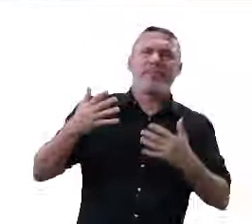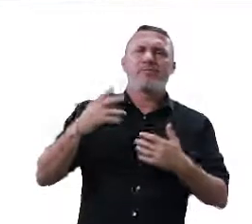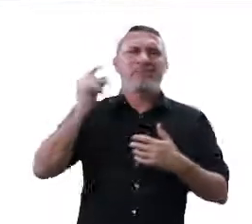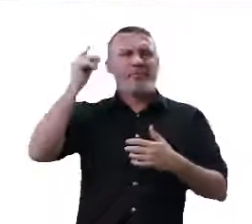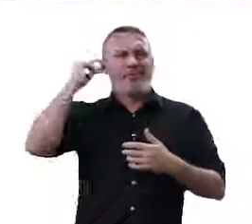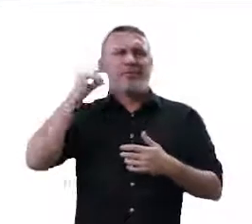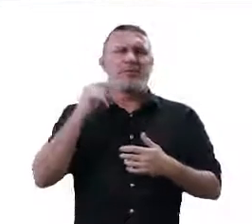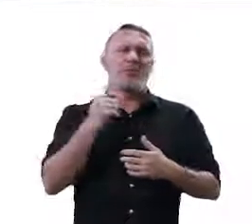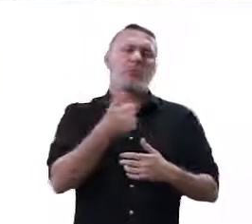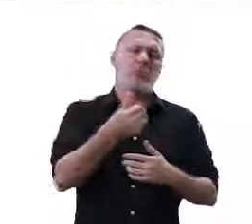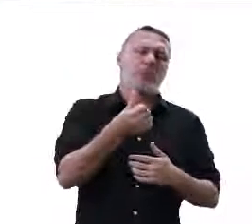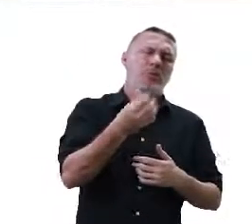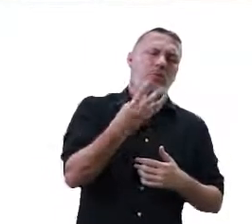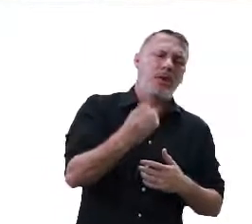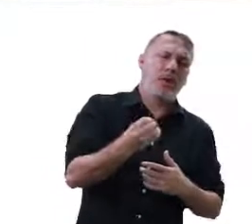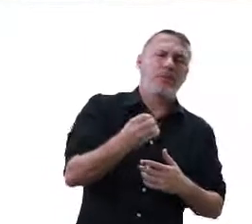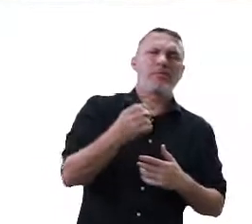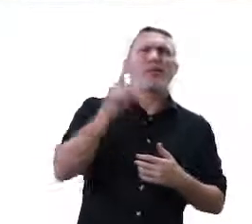de